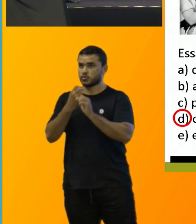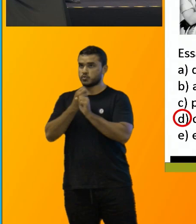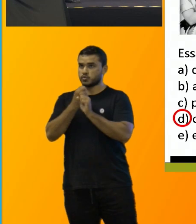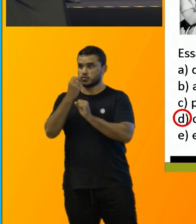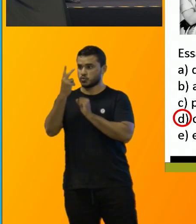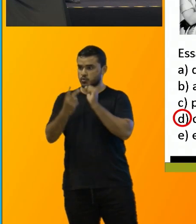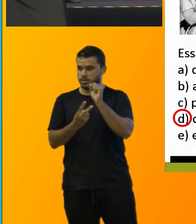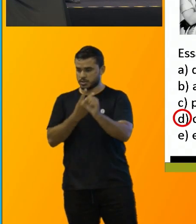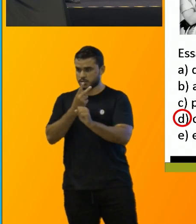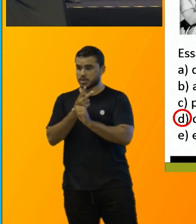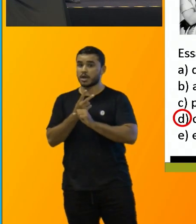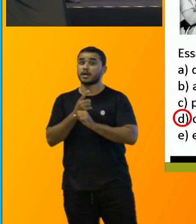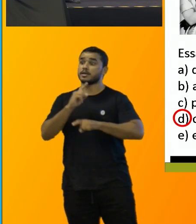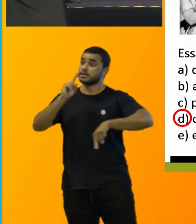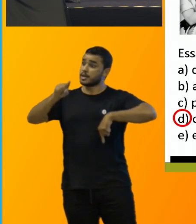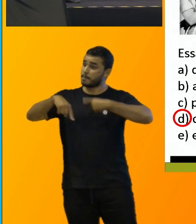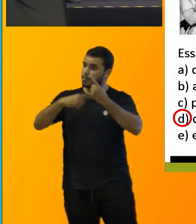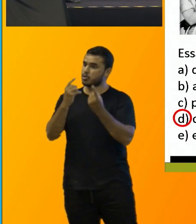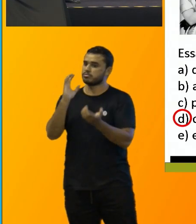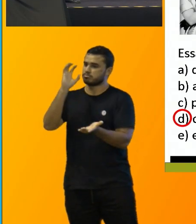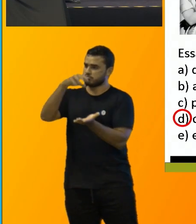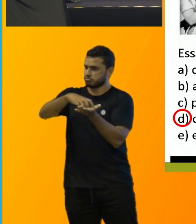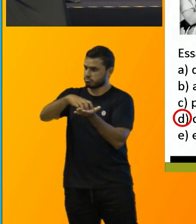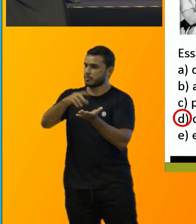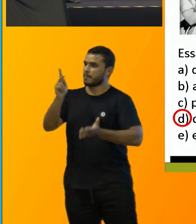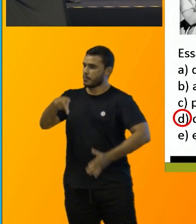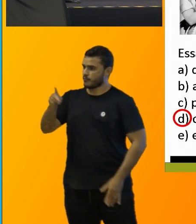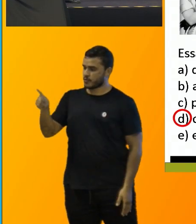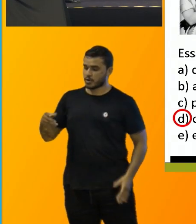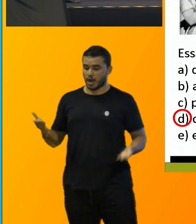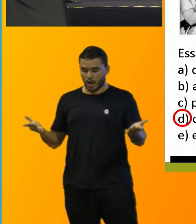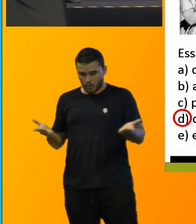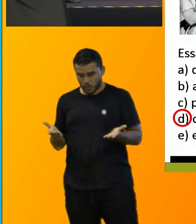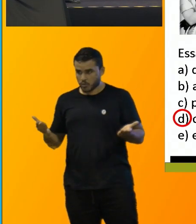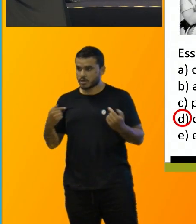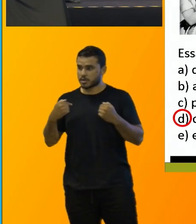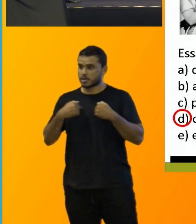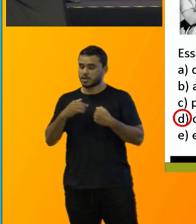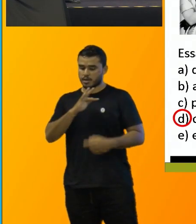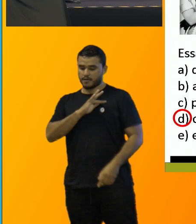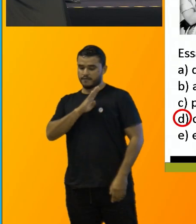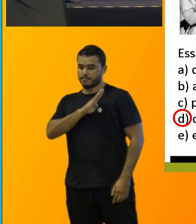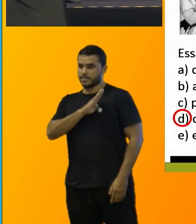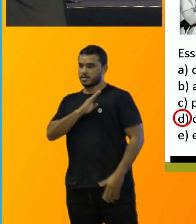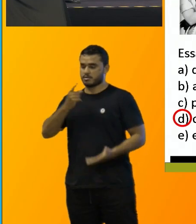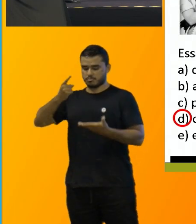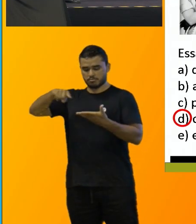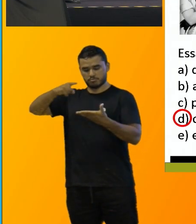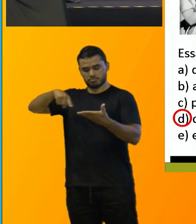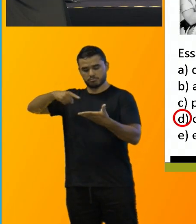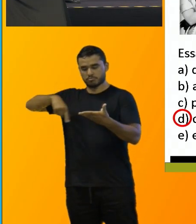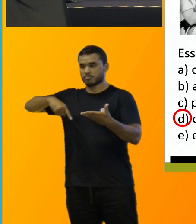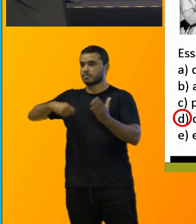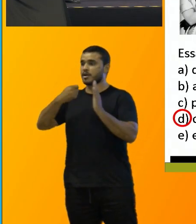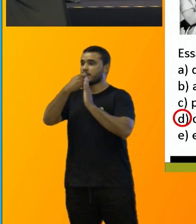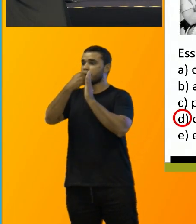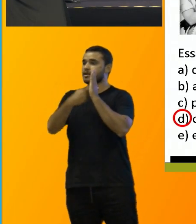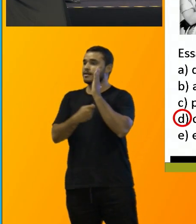anos, fui professor e hoje sou corretor do FB Online.